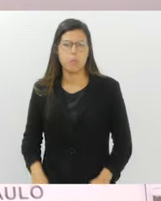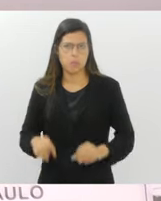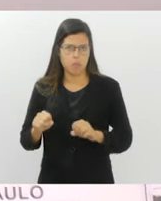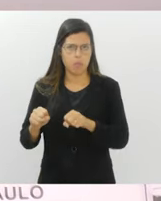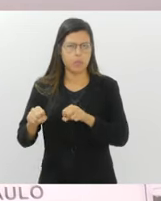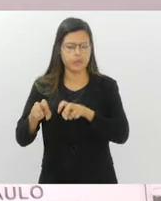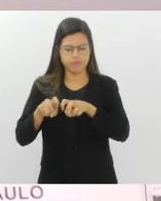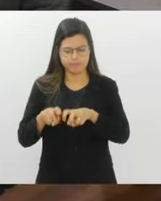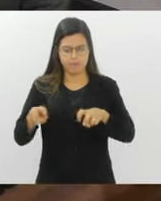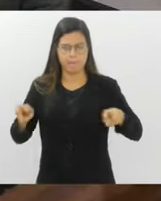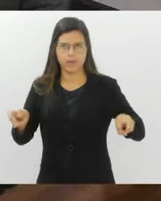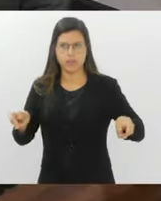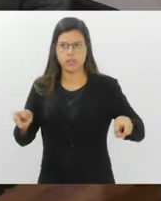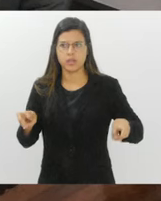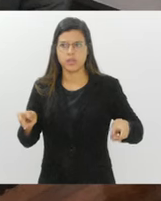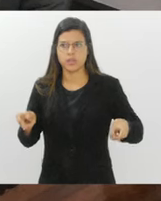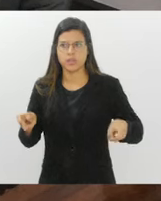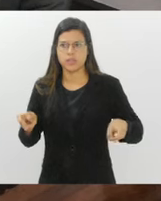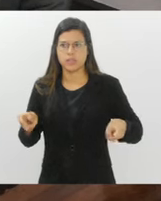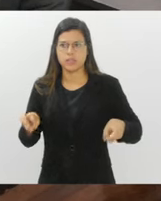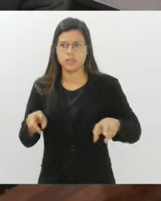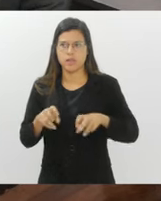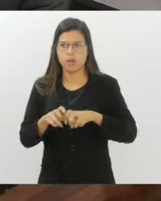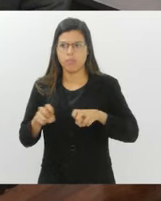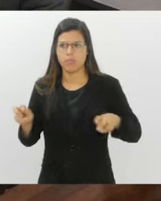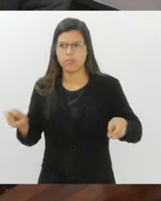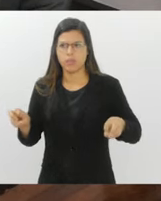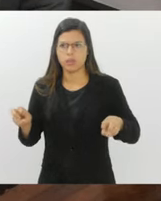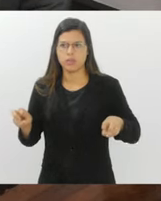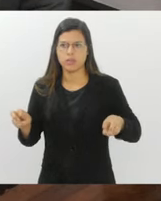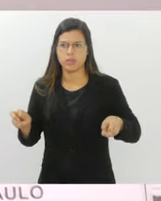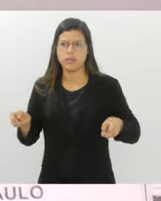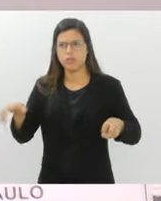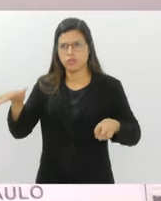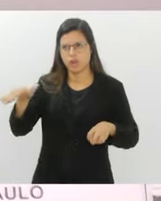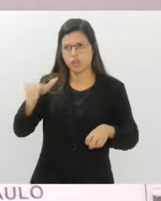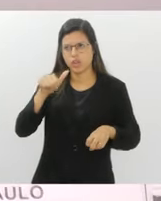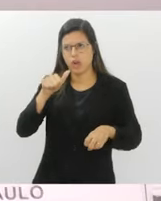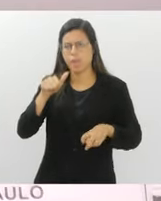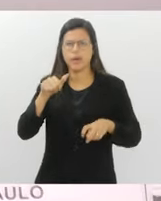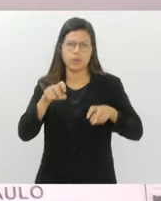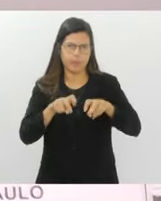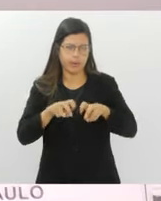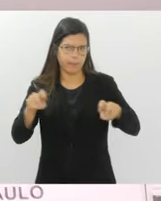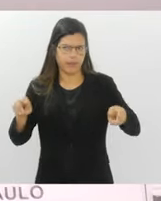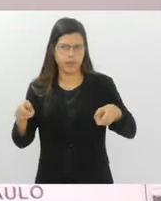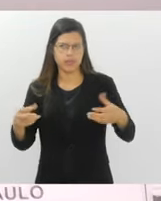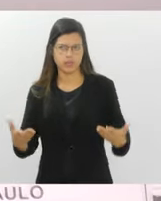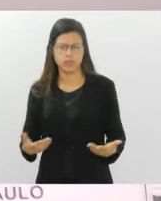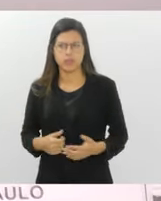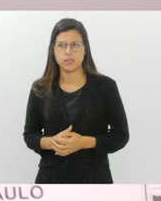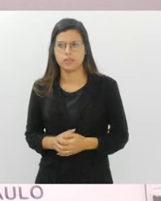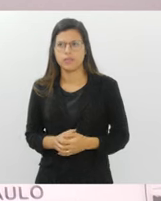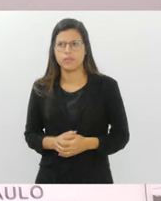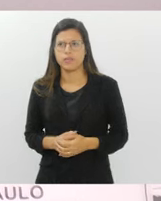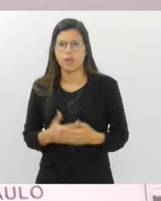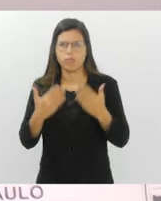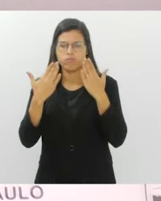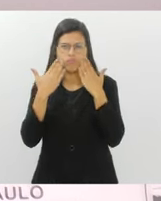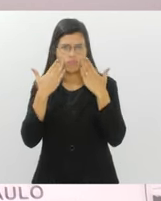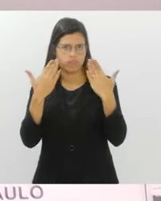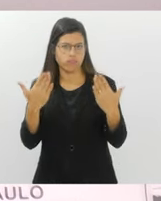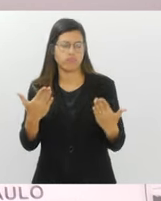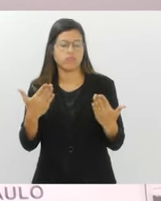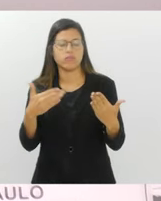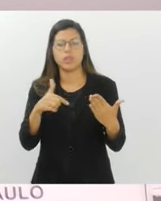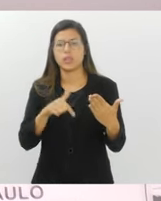mesa. É que a mesa não dá todo mundo, então, na medida que cada um for chamando, eu vou chamando para a mesa. Para o senhor expor aqui em